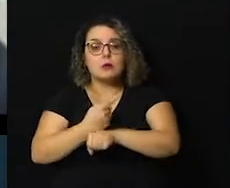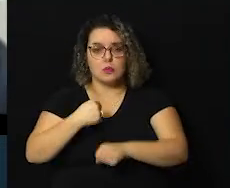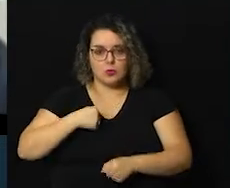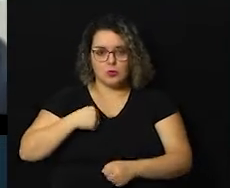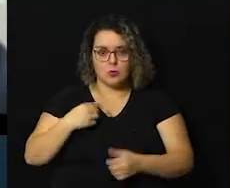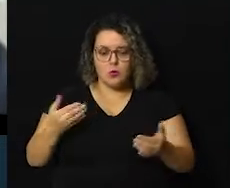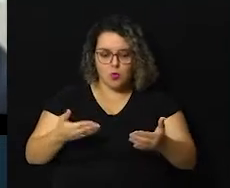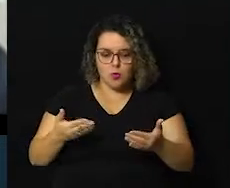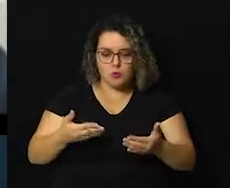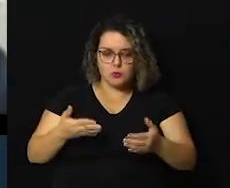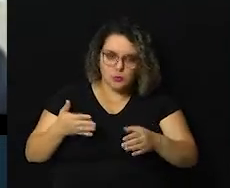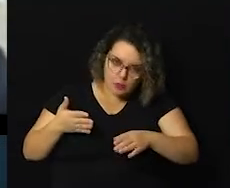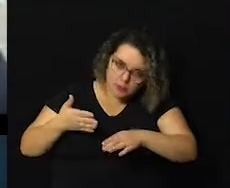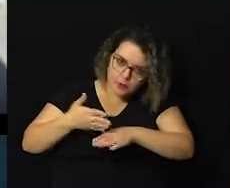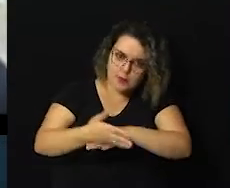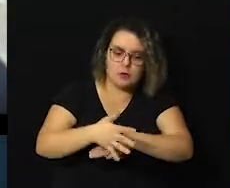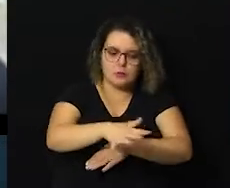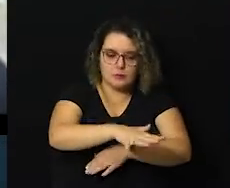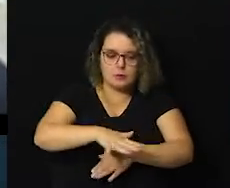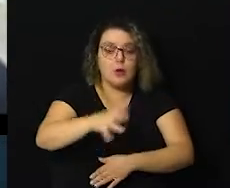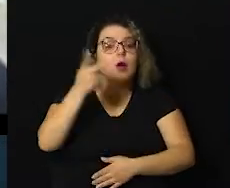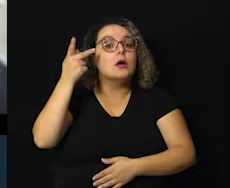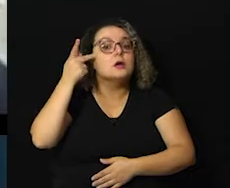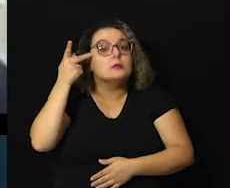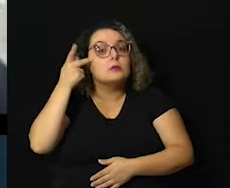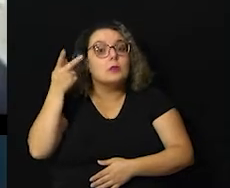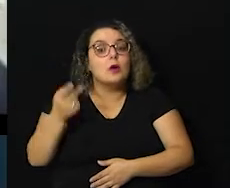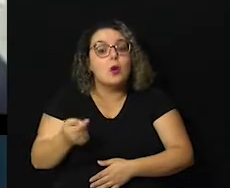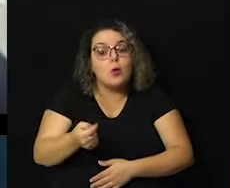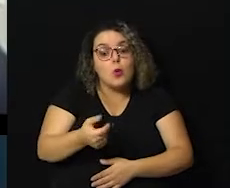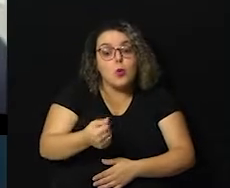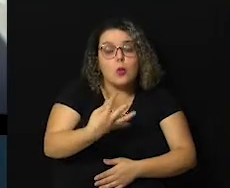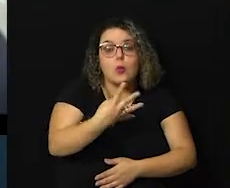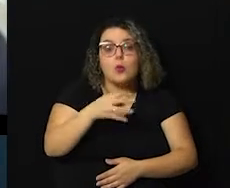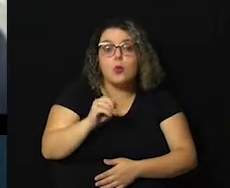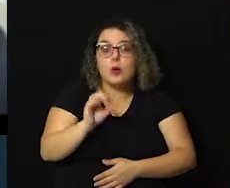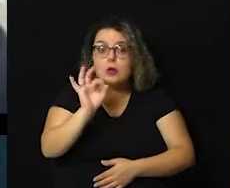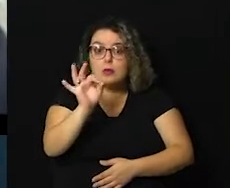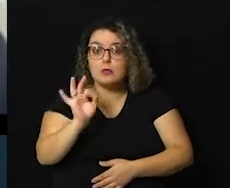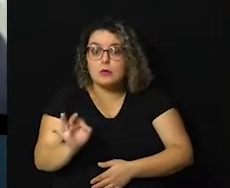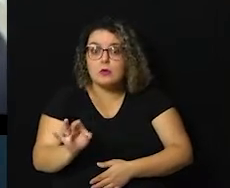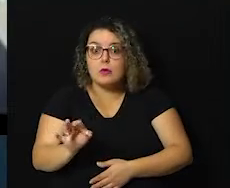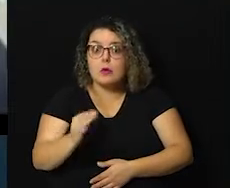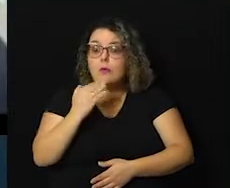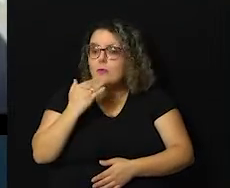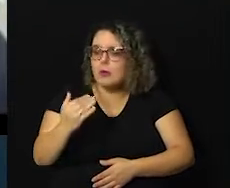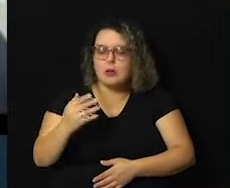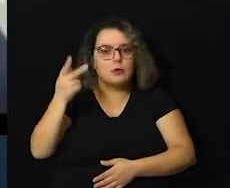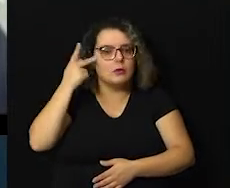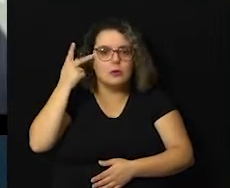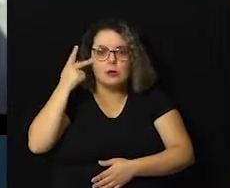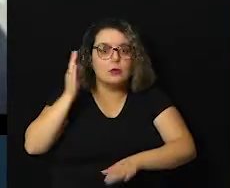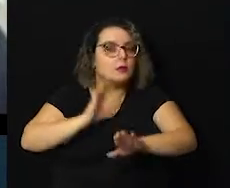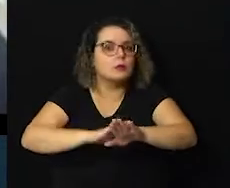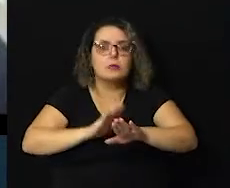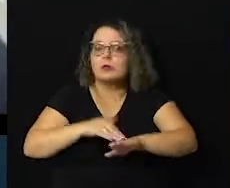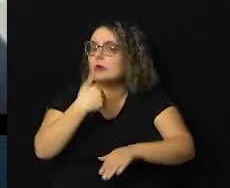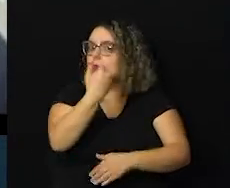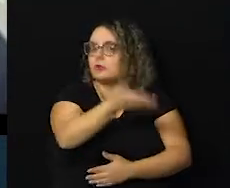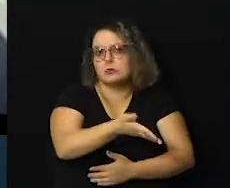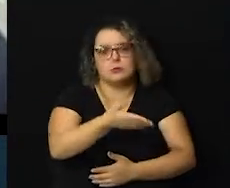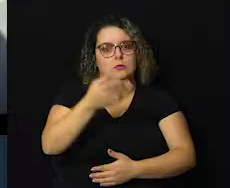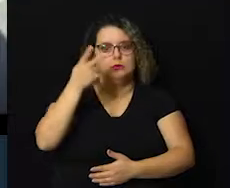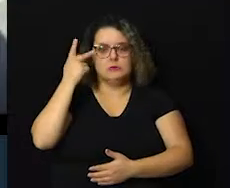o meu caso é hoje eu tô entrando no mercado de São Paulo e quase quarenta por cento da minha demanda gente São Paulo sem eu